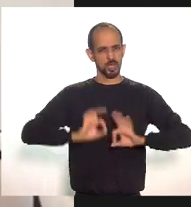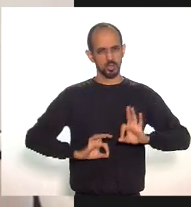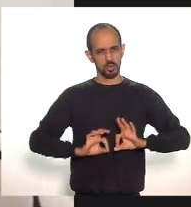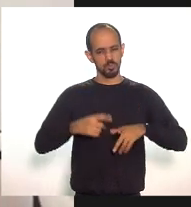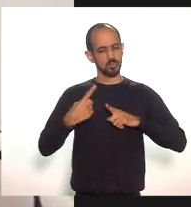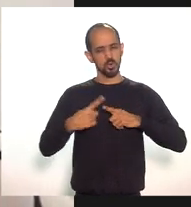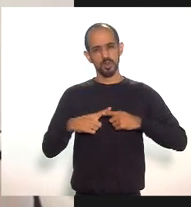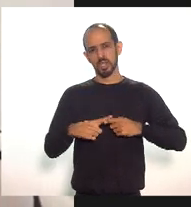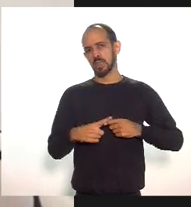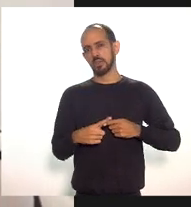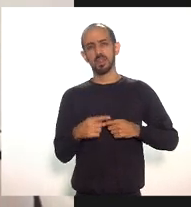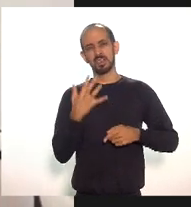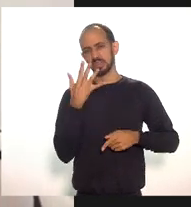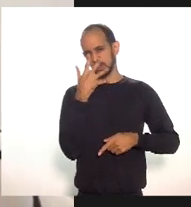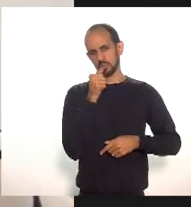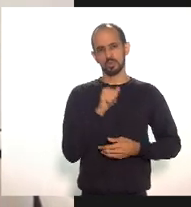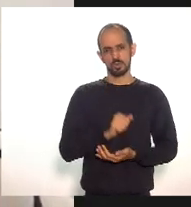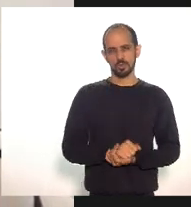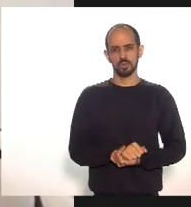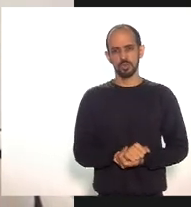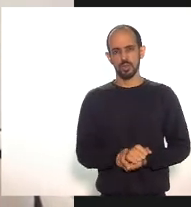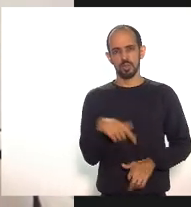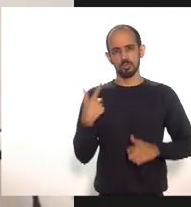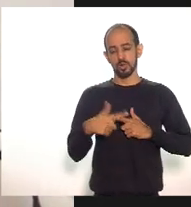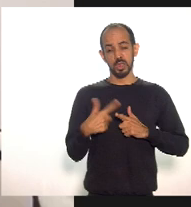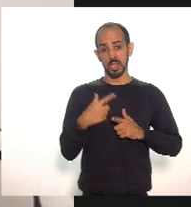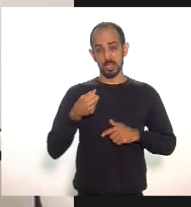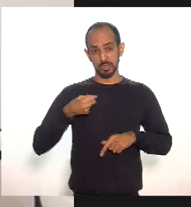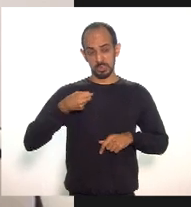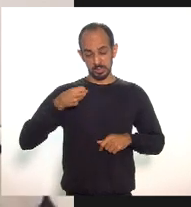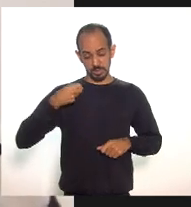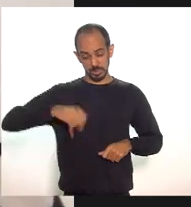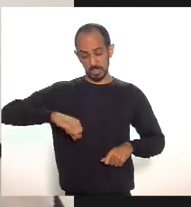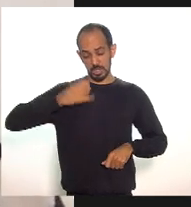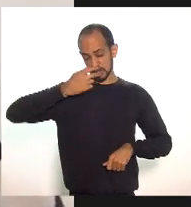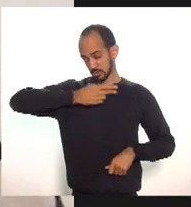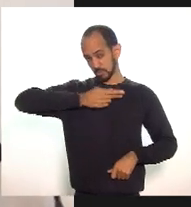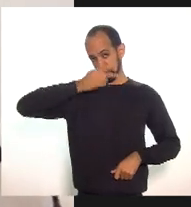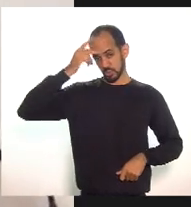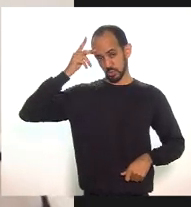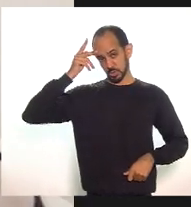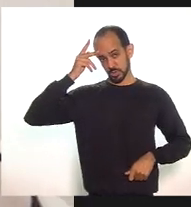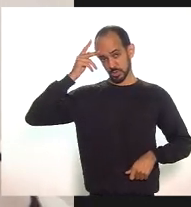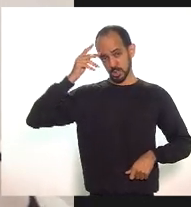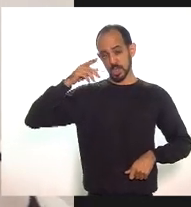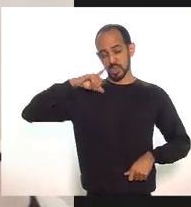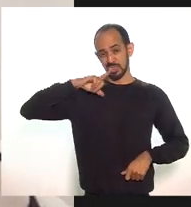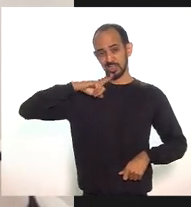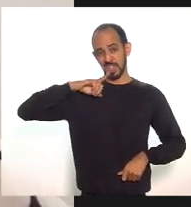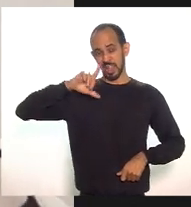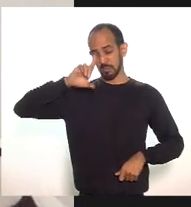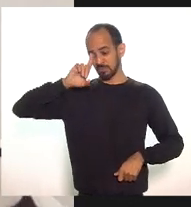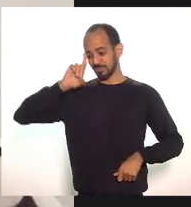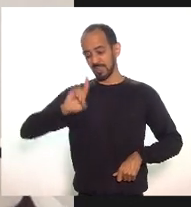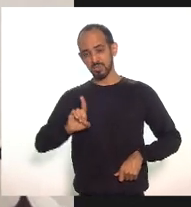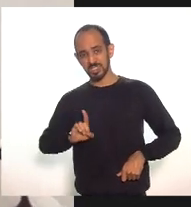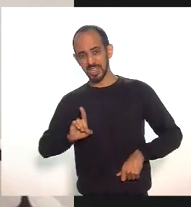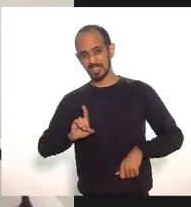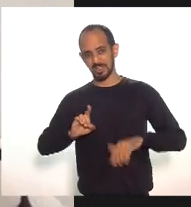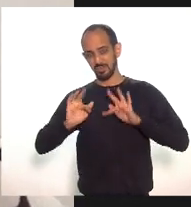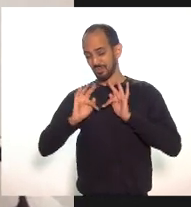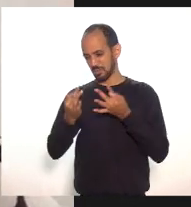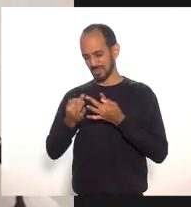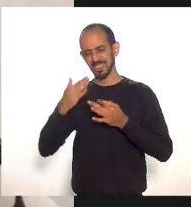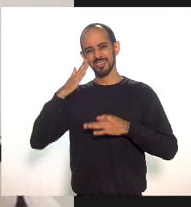o que nós sabemos que essas pessoas é a quem possui uma pessoa com deficiência em casa